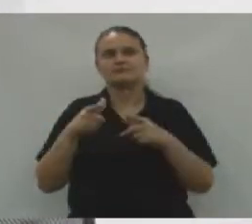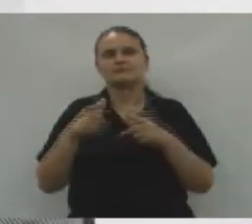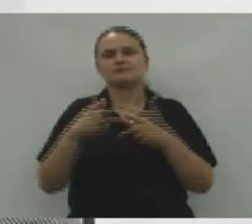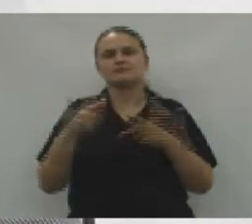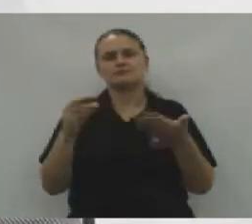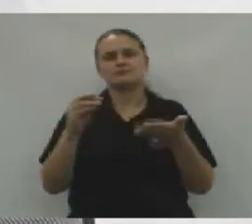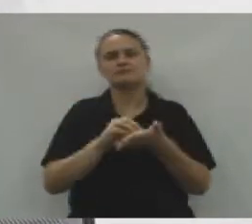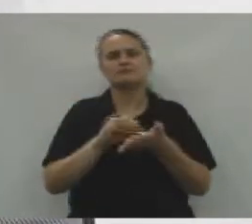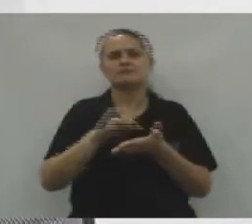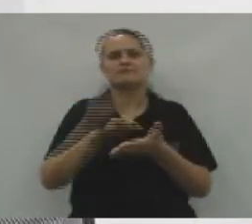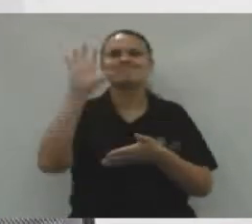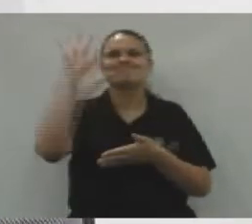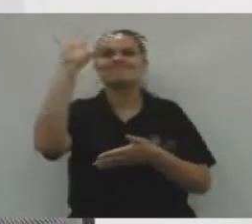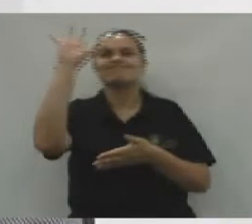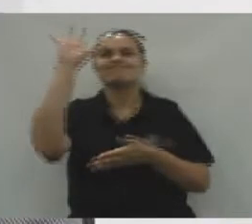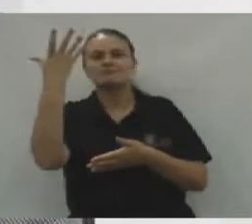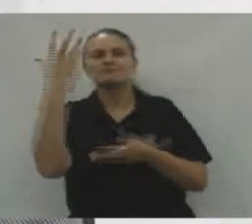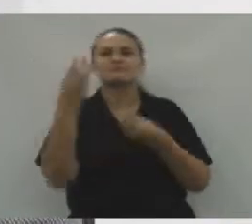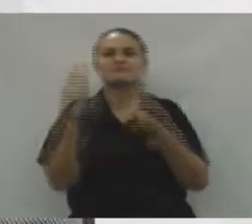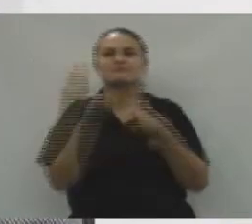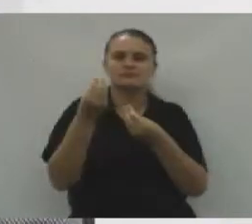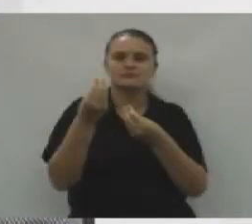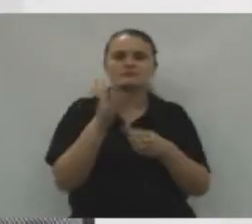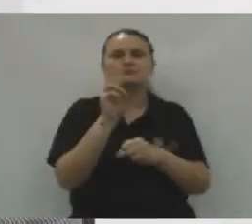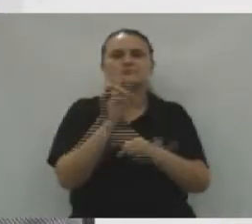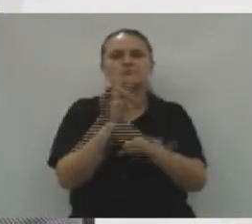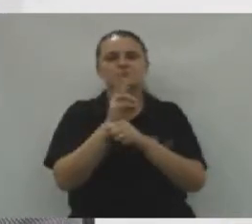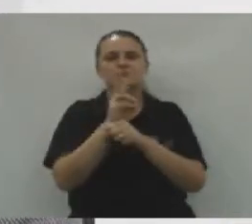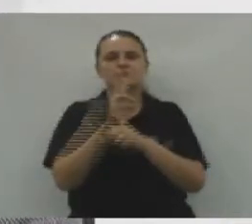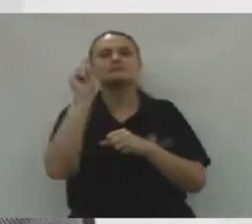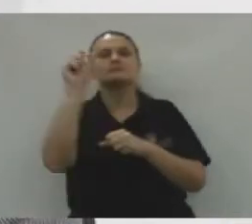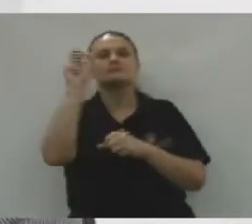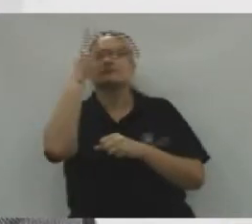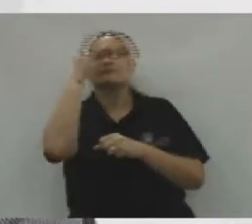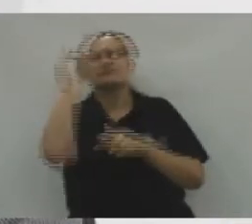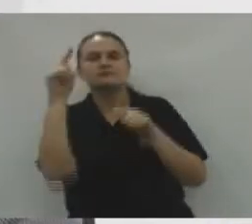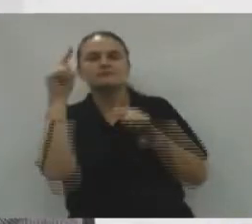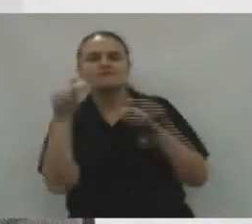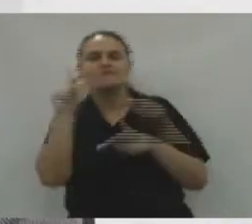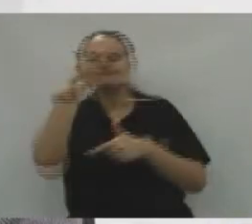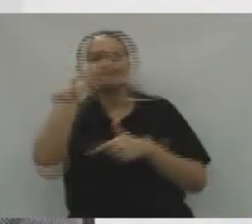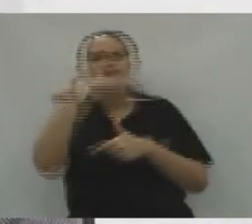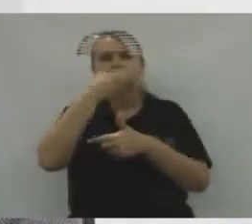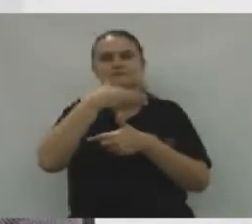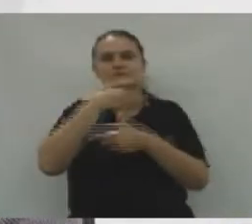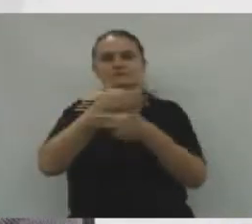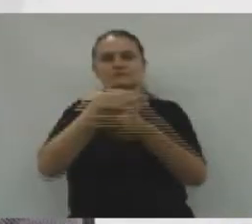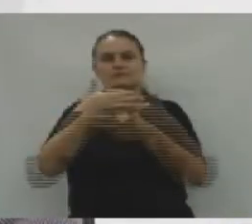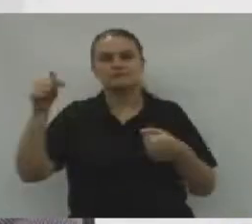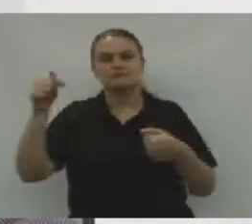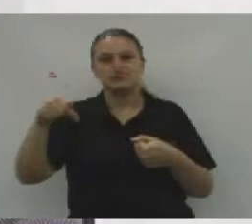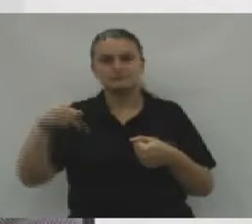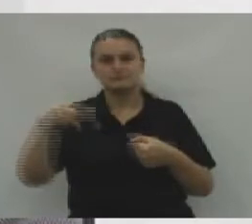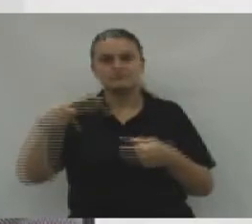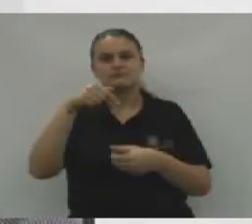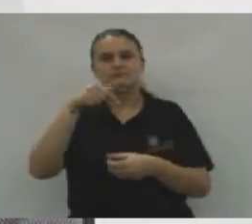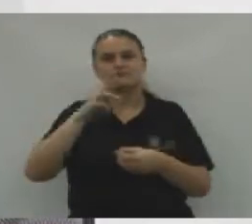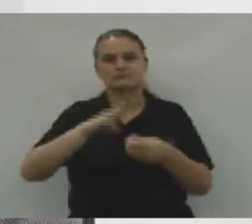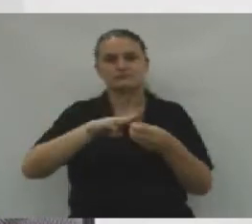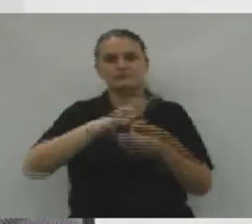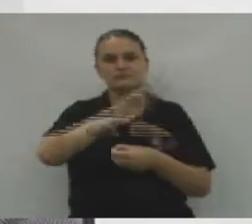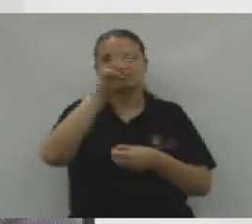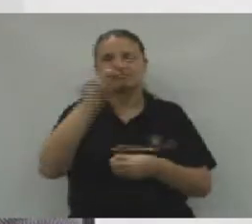clima, de manejo, de mão de obra também. Então, a fruticultura na nossa região, especialmente no nosso município, ainda